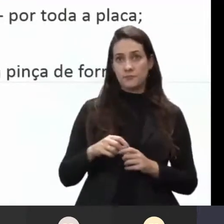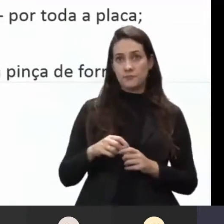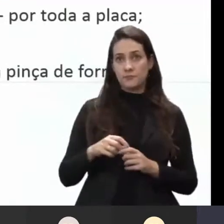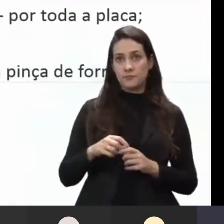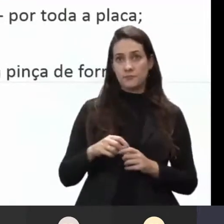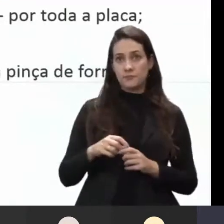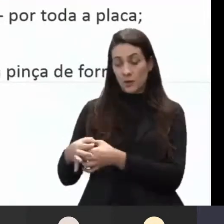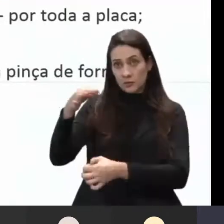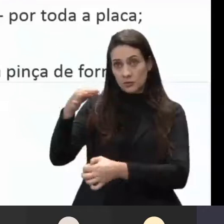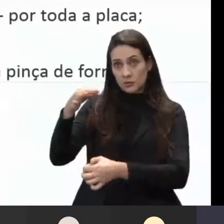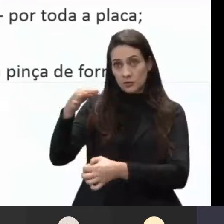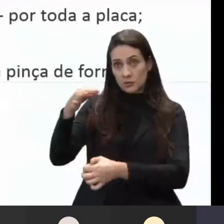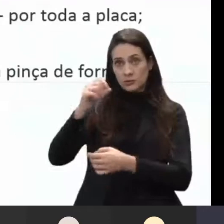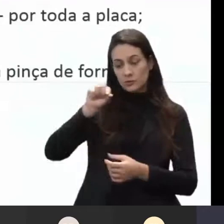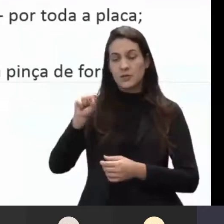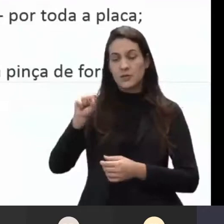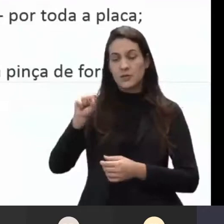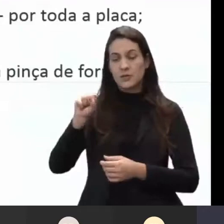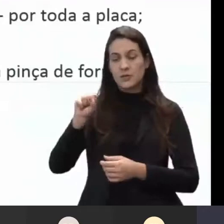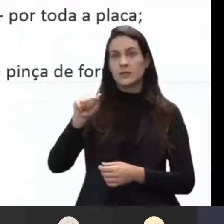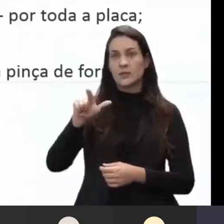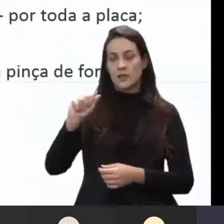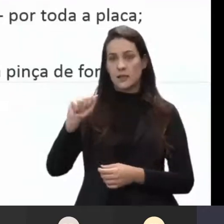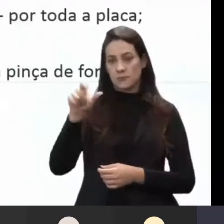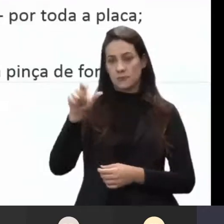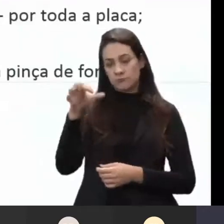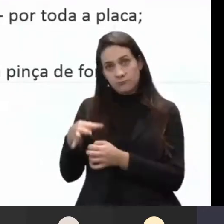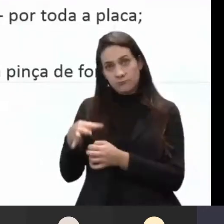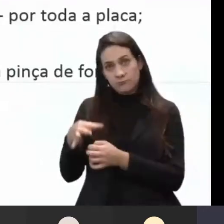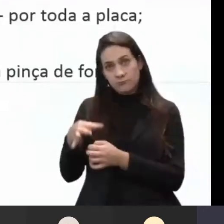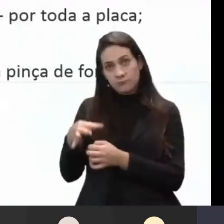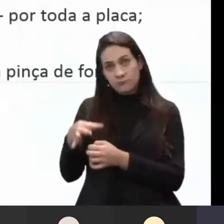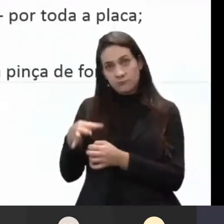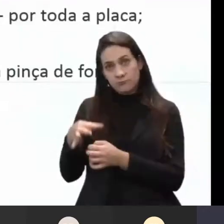colônias para a salina. E aí, na salina, você vai